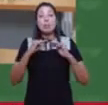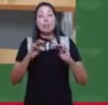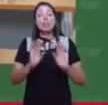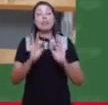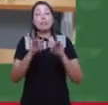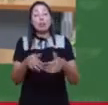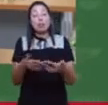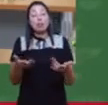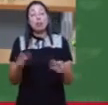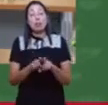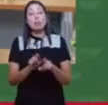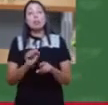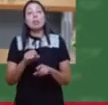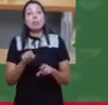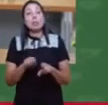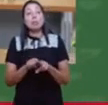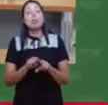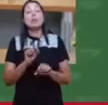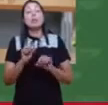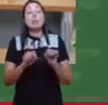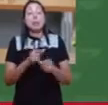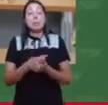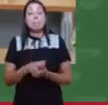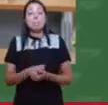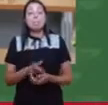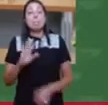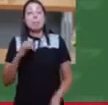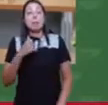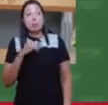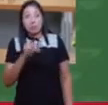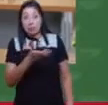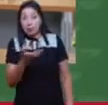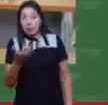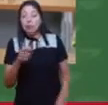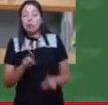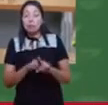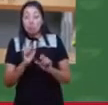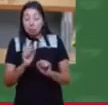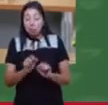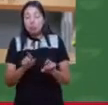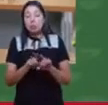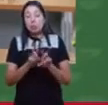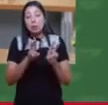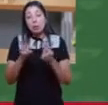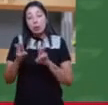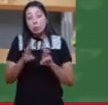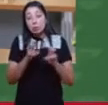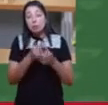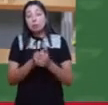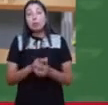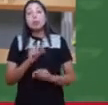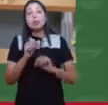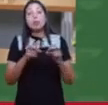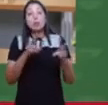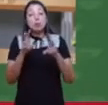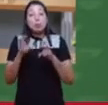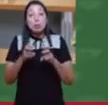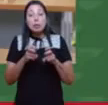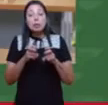final, inclusive ainda num ponto que nós, se vocês quiserem abordar, podem abordar também, que é o tema